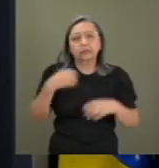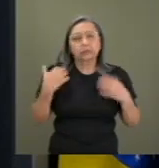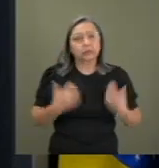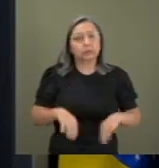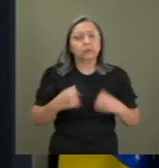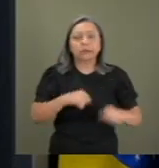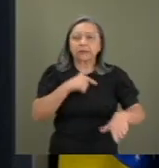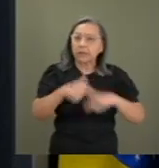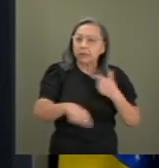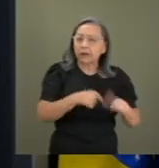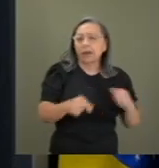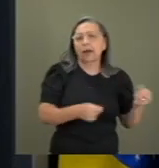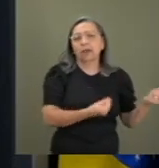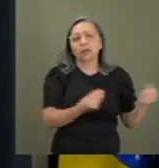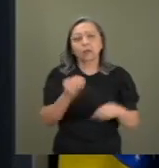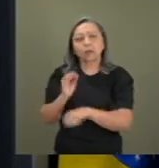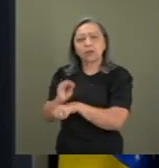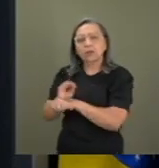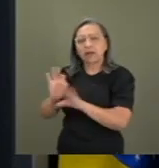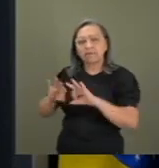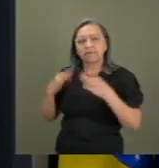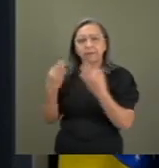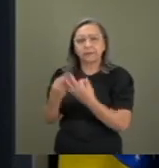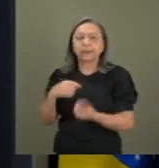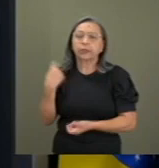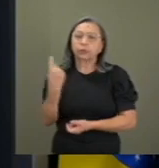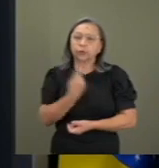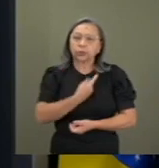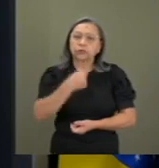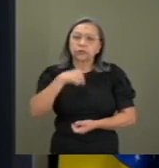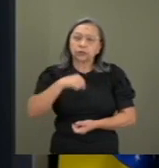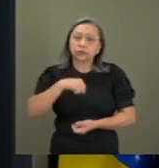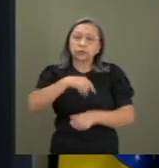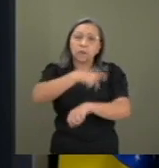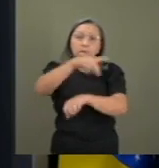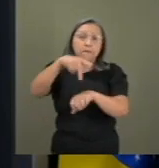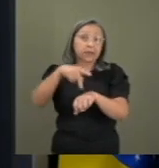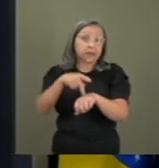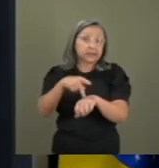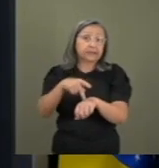sustento para casa. Nós somos um país governado, infelizmente,